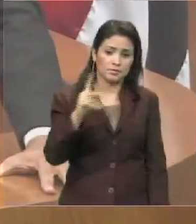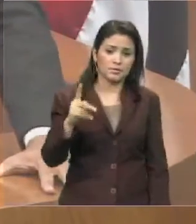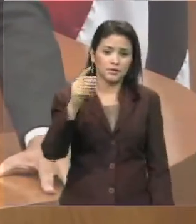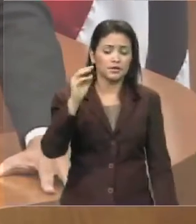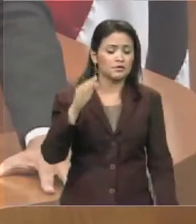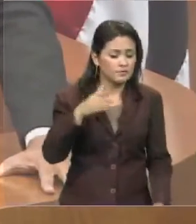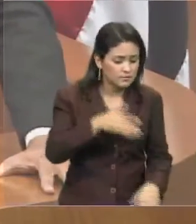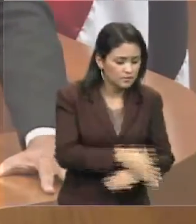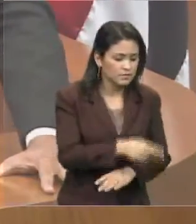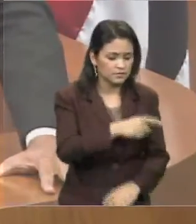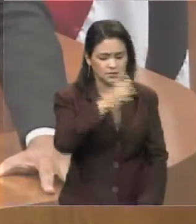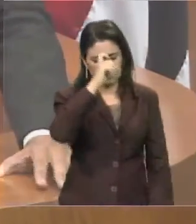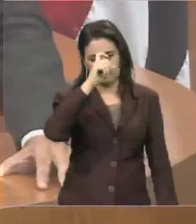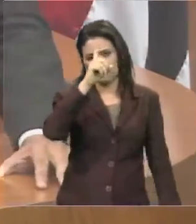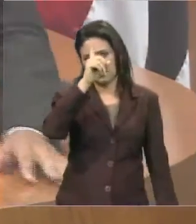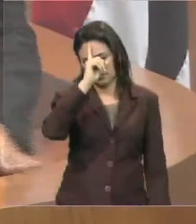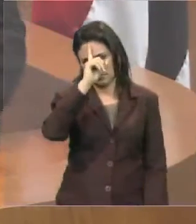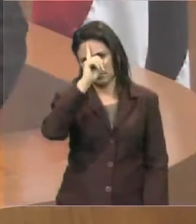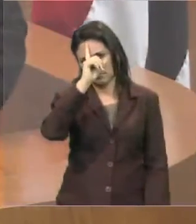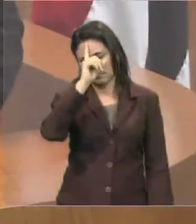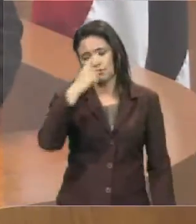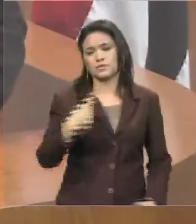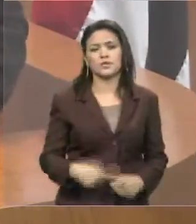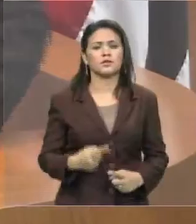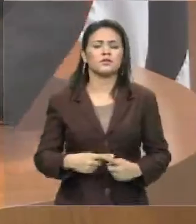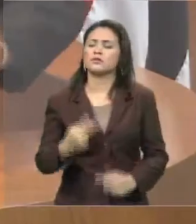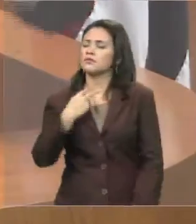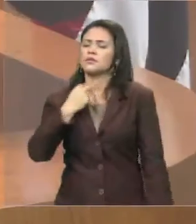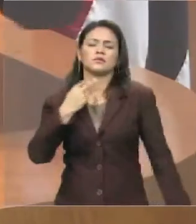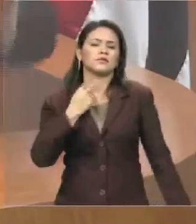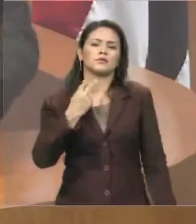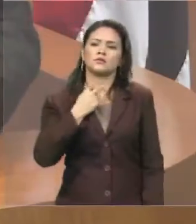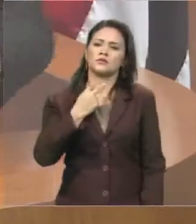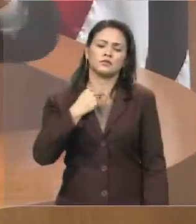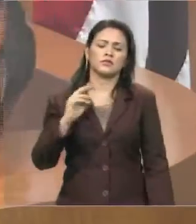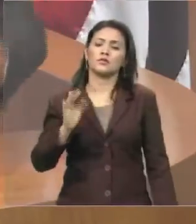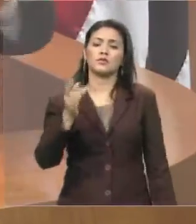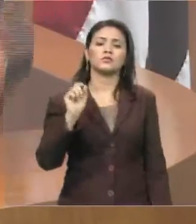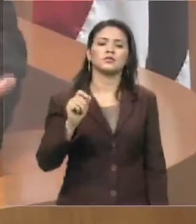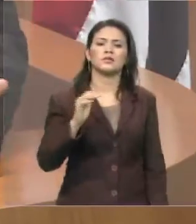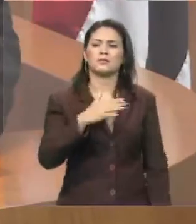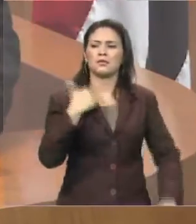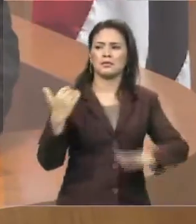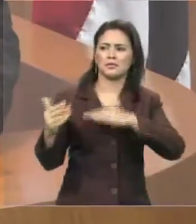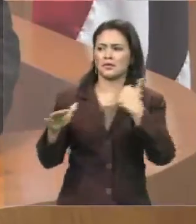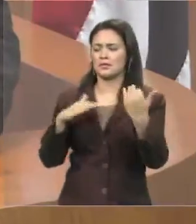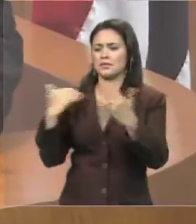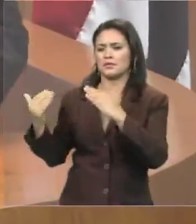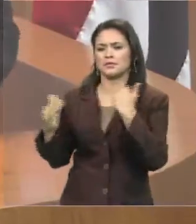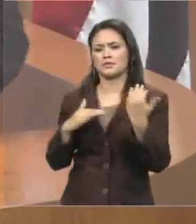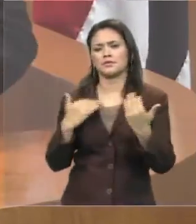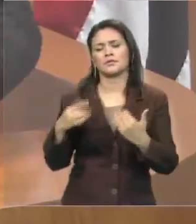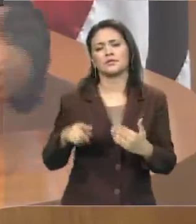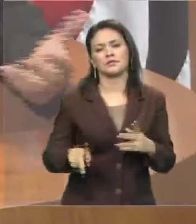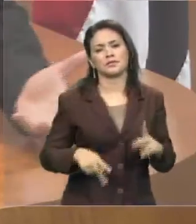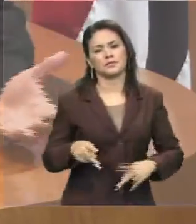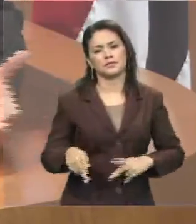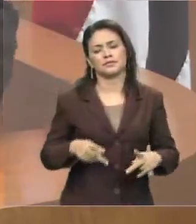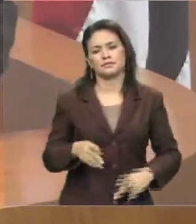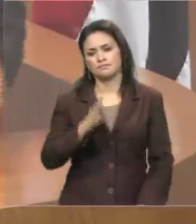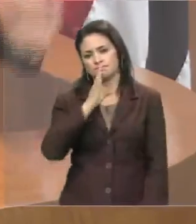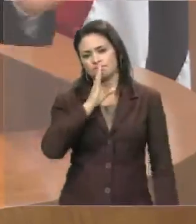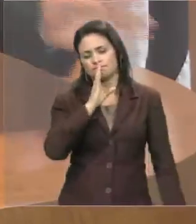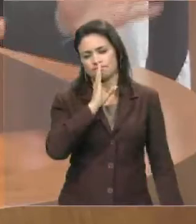aos hospitais, porque o que não pode acontecer é essa chacina contra o povo de Bacabal e as pessoas ficarem